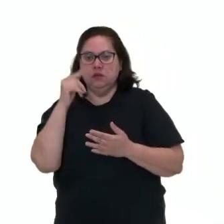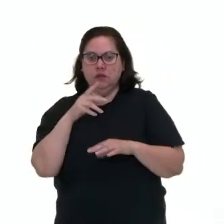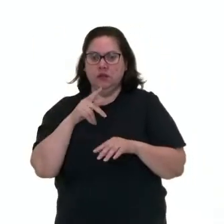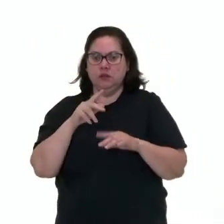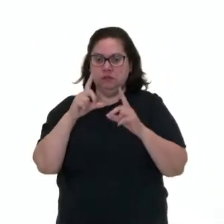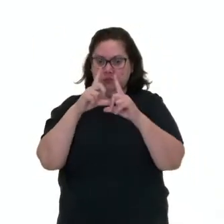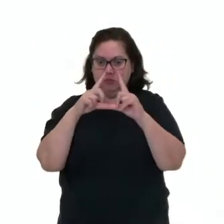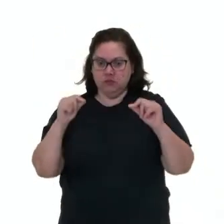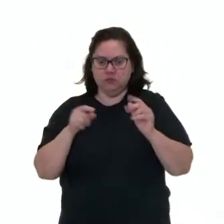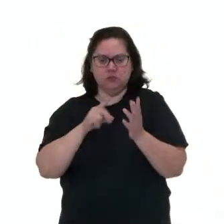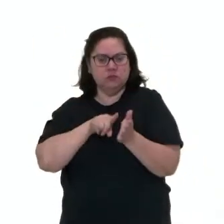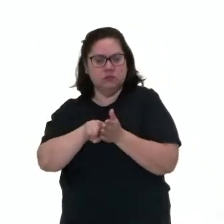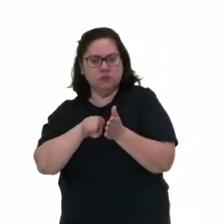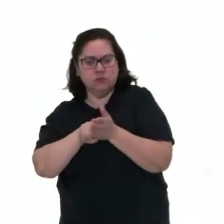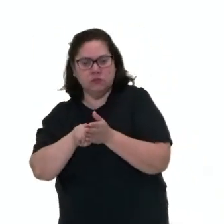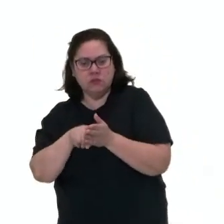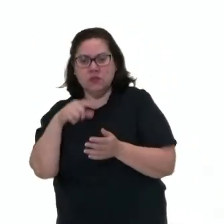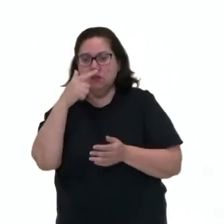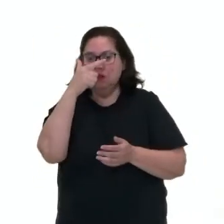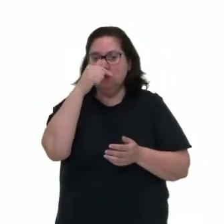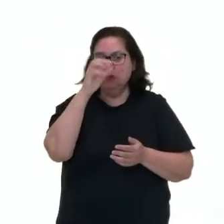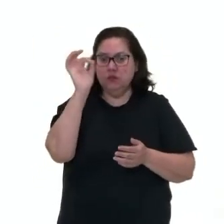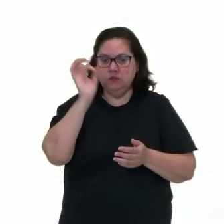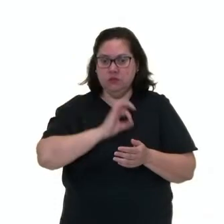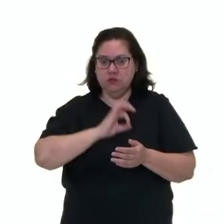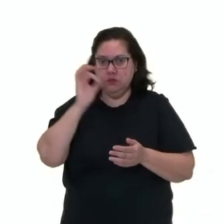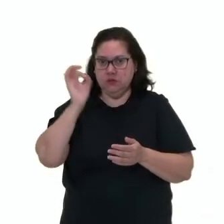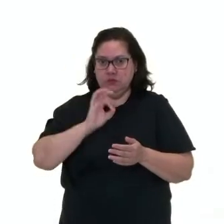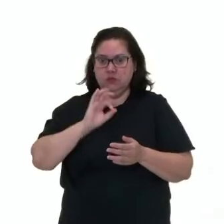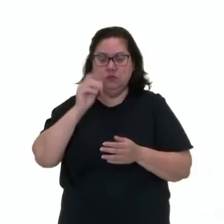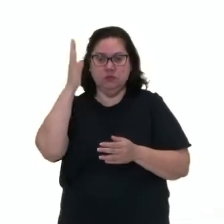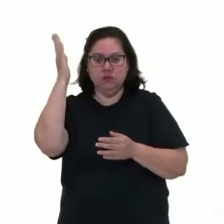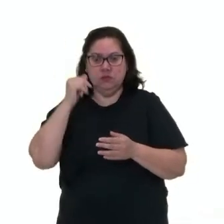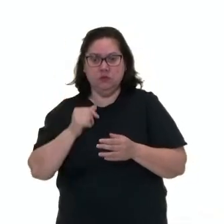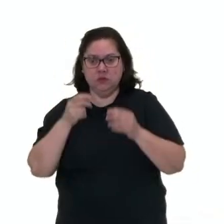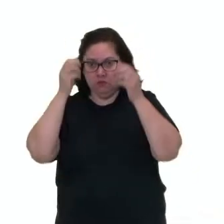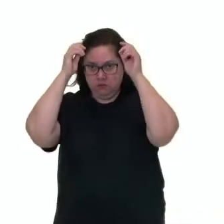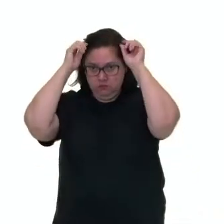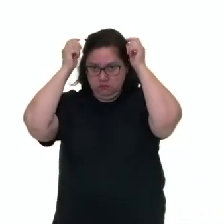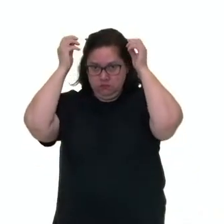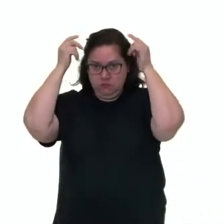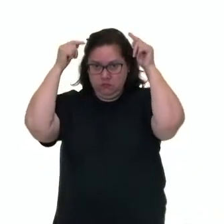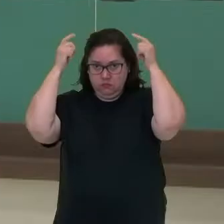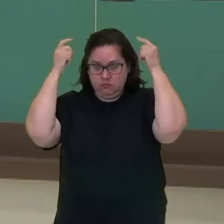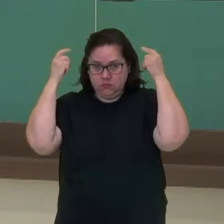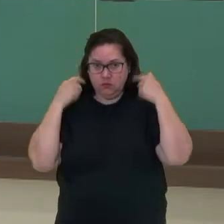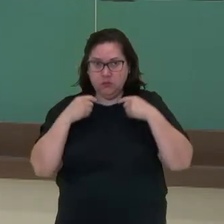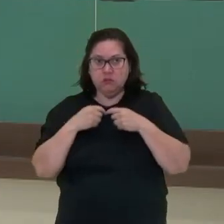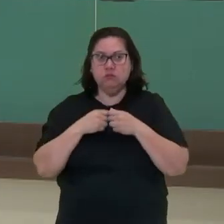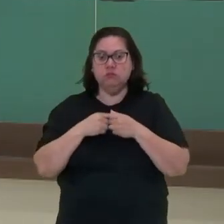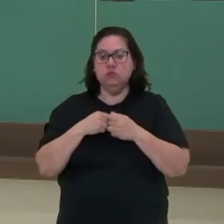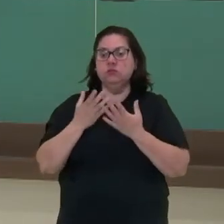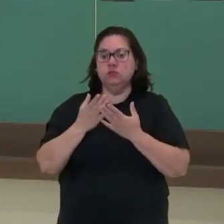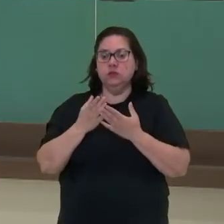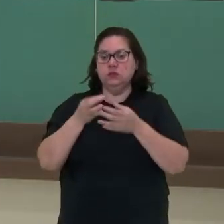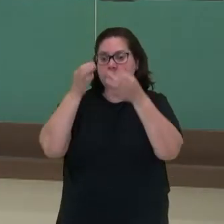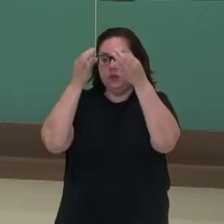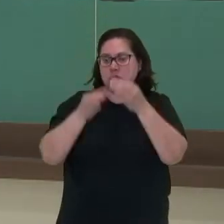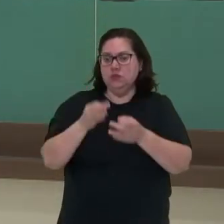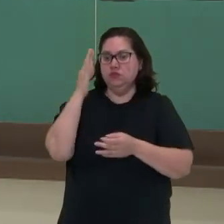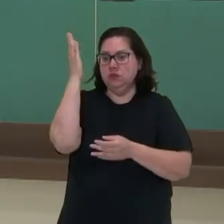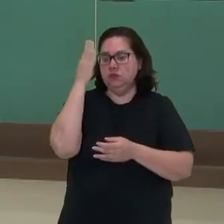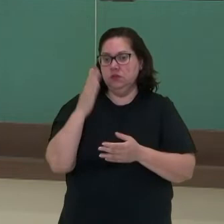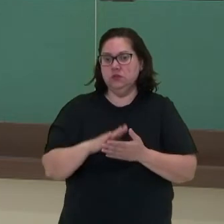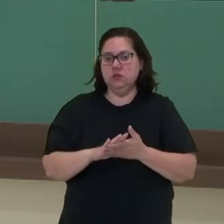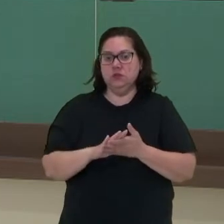uma pesquisa demonstrando que 70% dos brasileiros têm cabelos cacheados, ondulados e crespos. Isso é exatamente a estética brasileira.